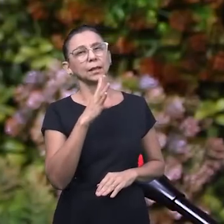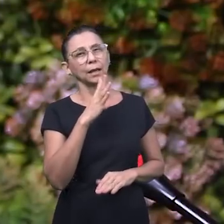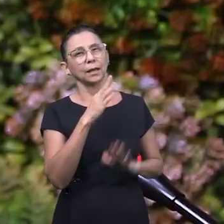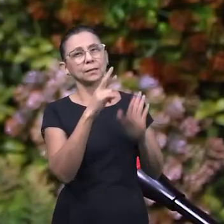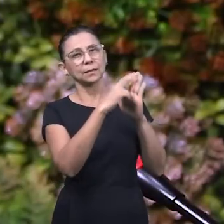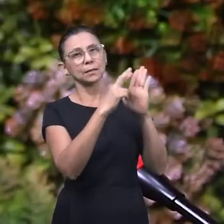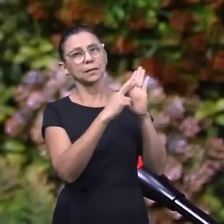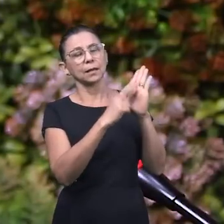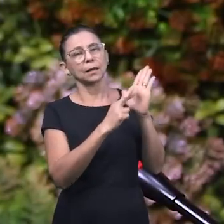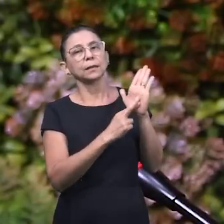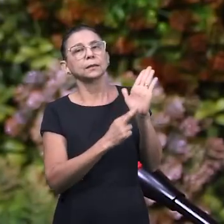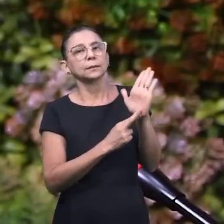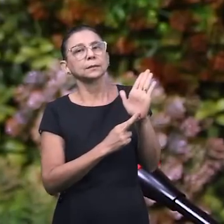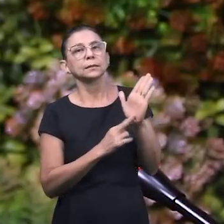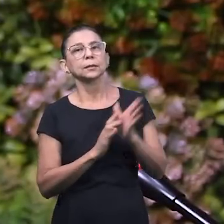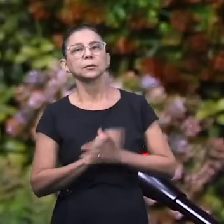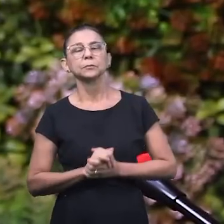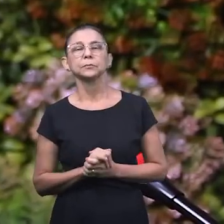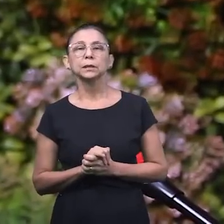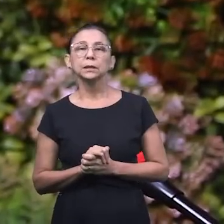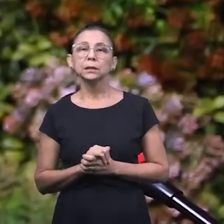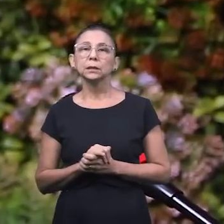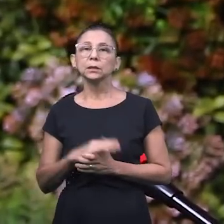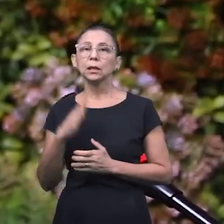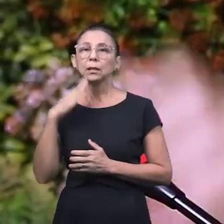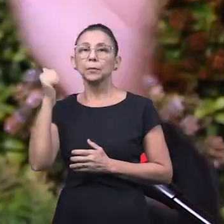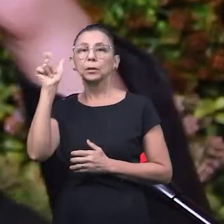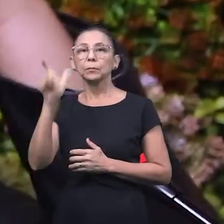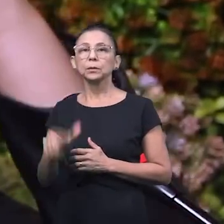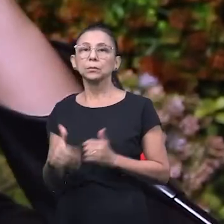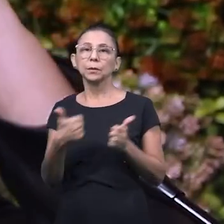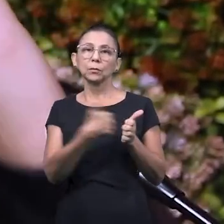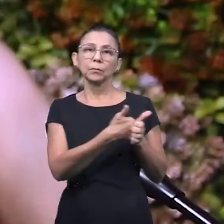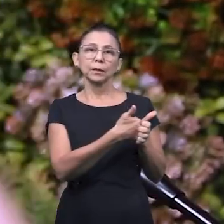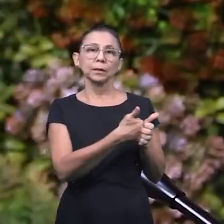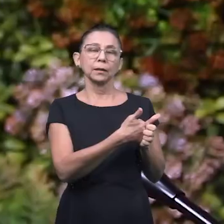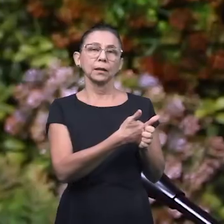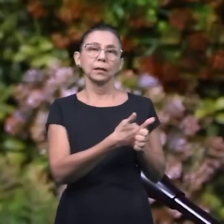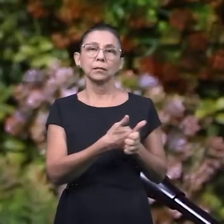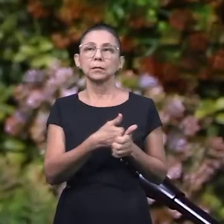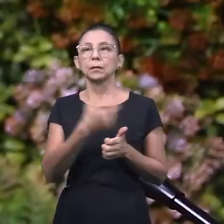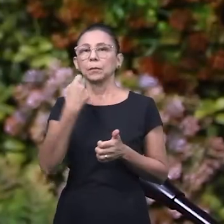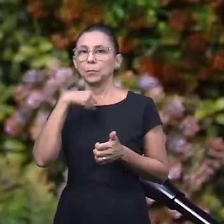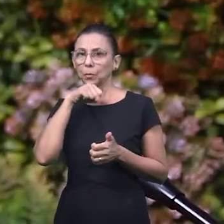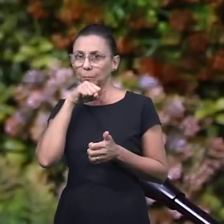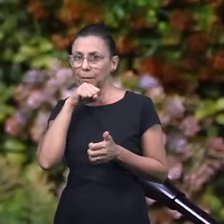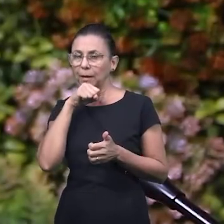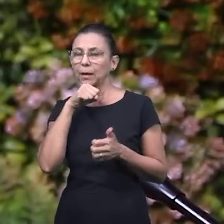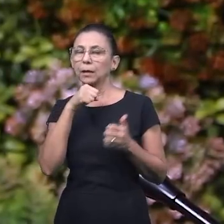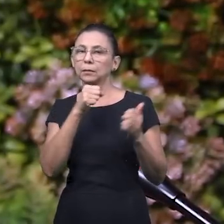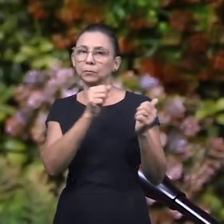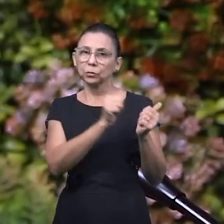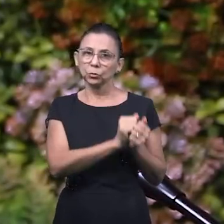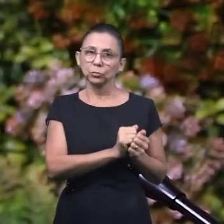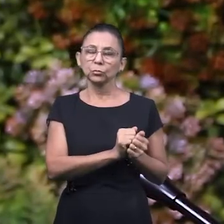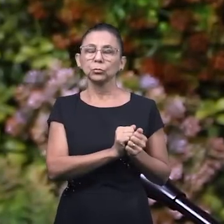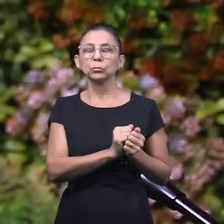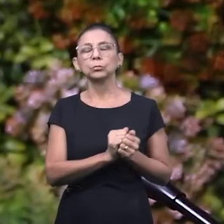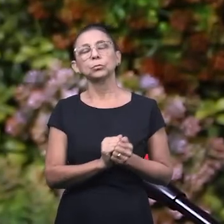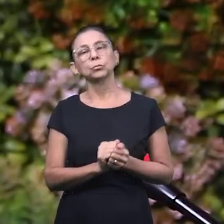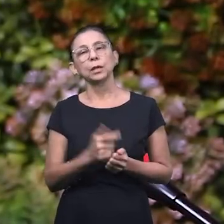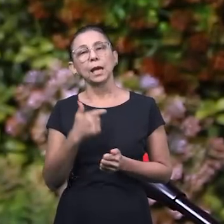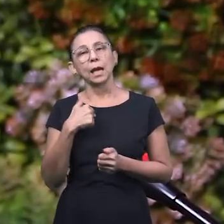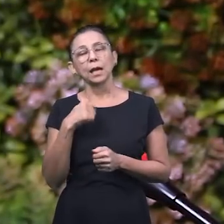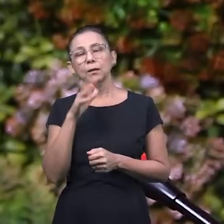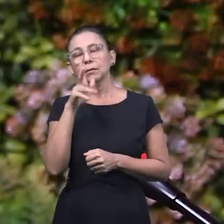bem e era a melhor pessoa ali para acompanhar minha mãe naquele momento. Meu pai estava lá. Depois meus irmãos se revezaram e foram. Eu